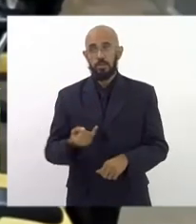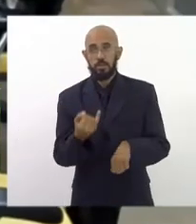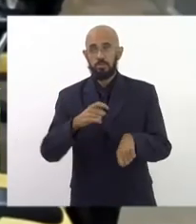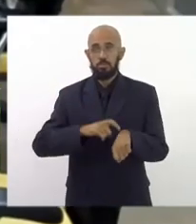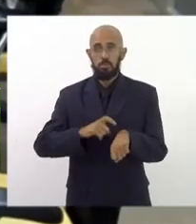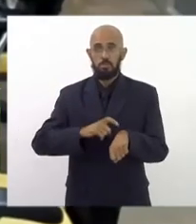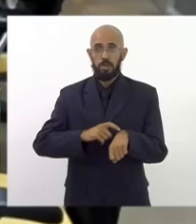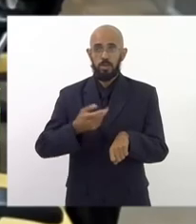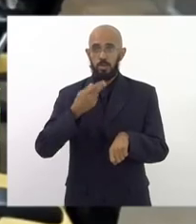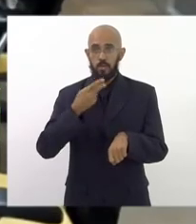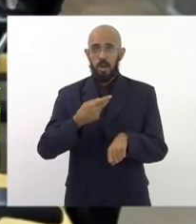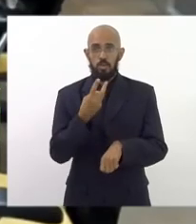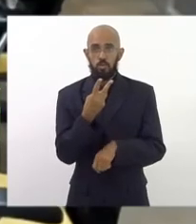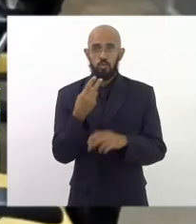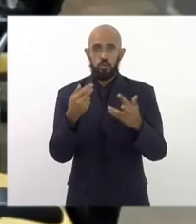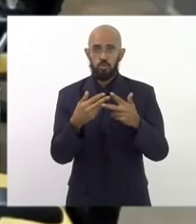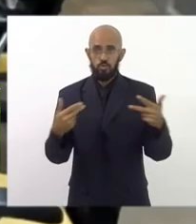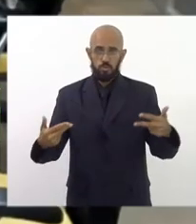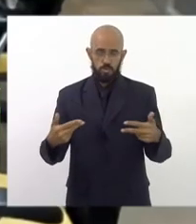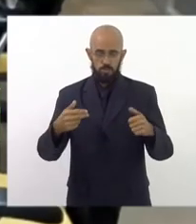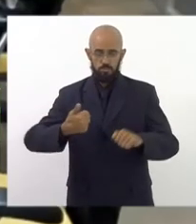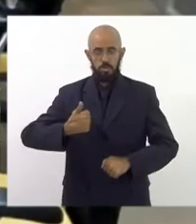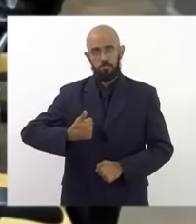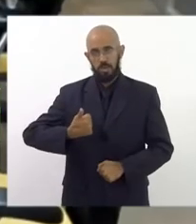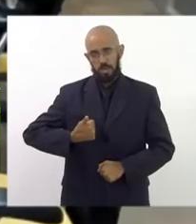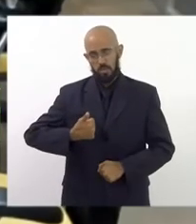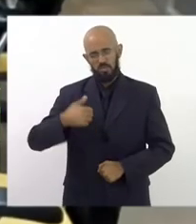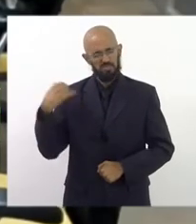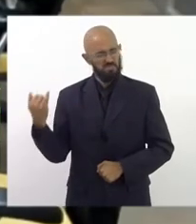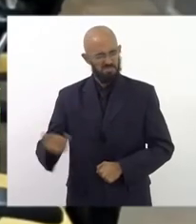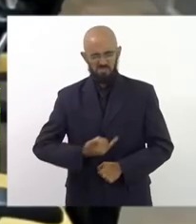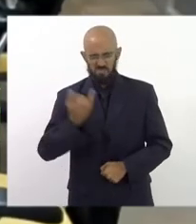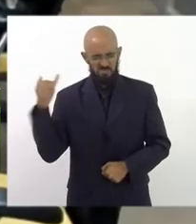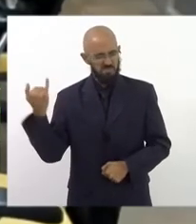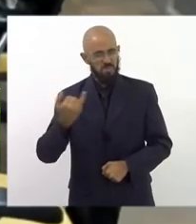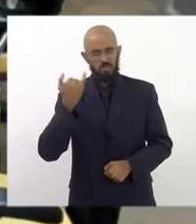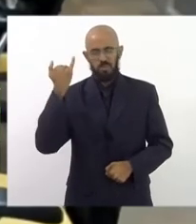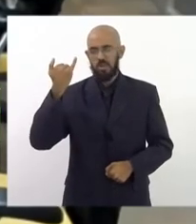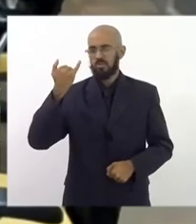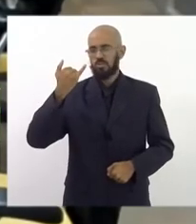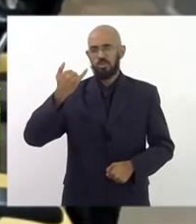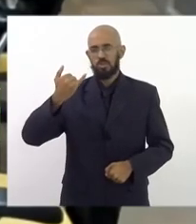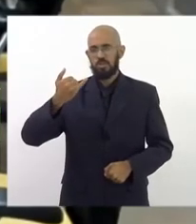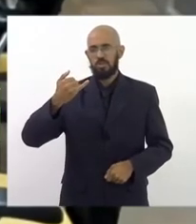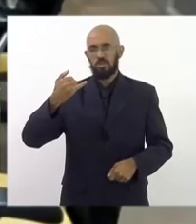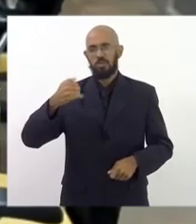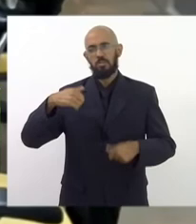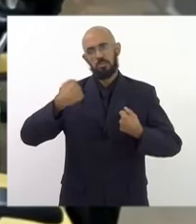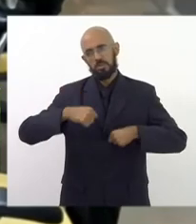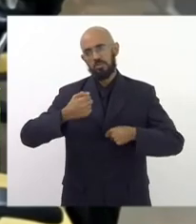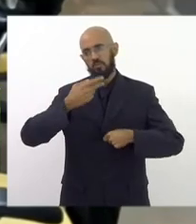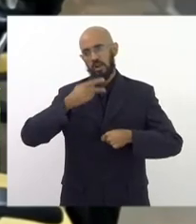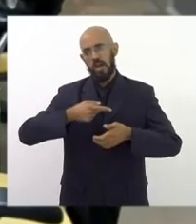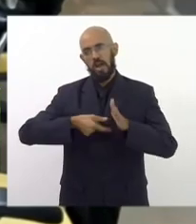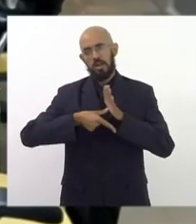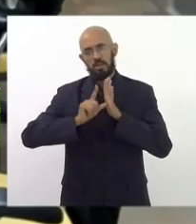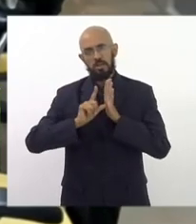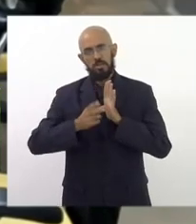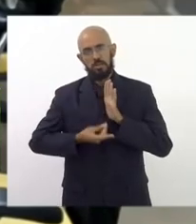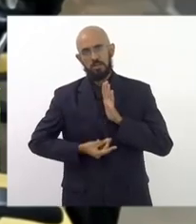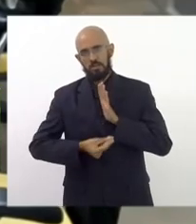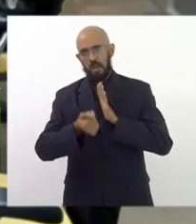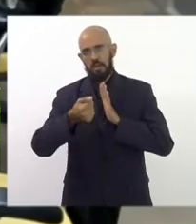e falar duas coisas. Uma de suma importância, eu não podia sair daqui da secretaria sem deixar